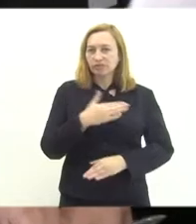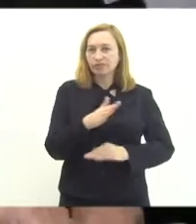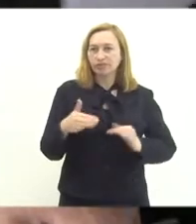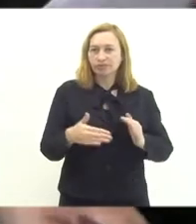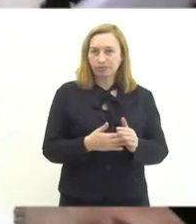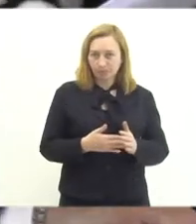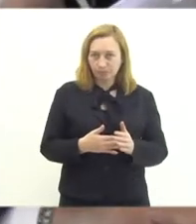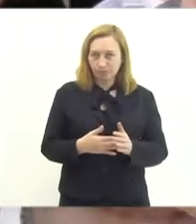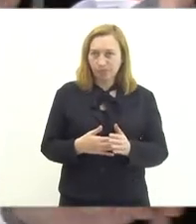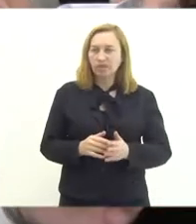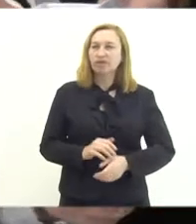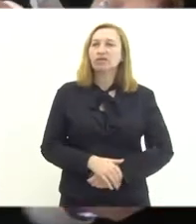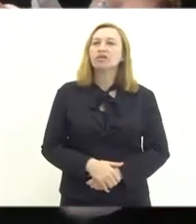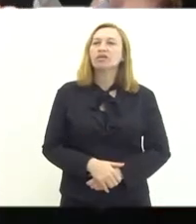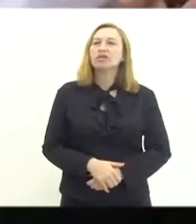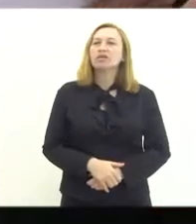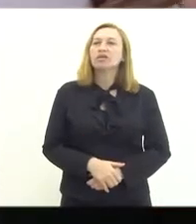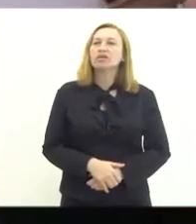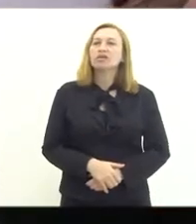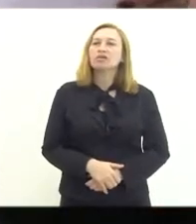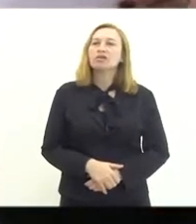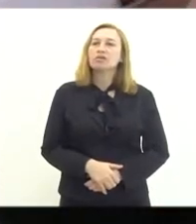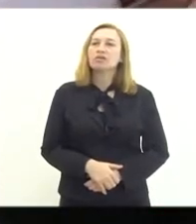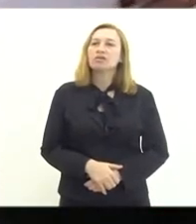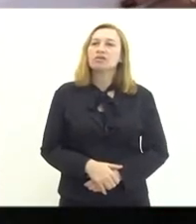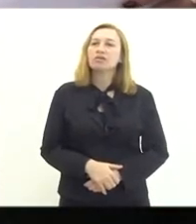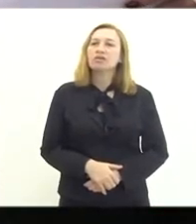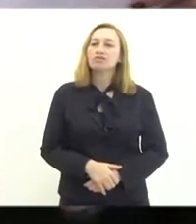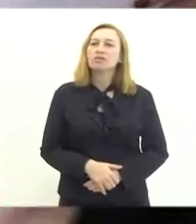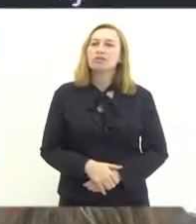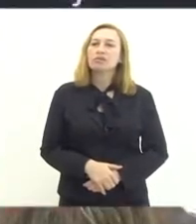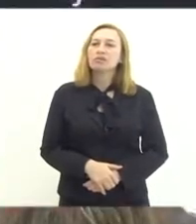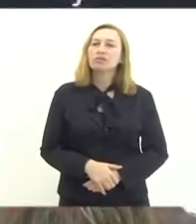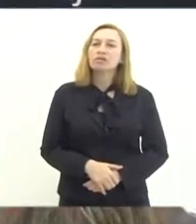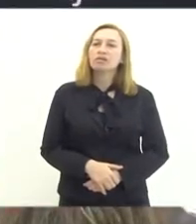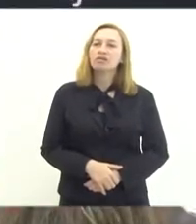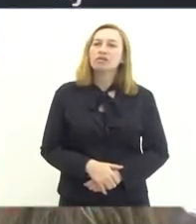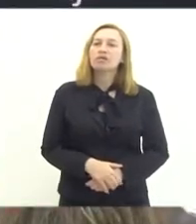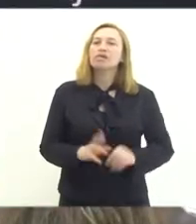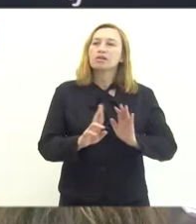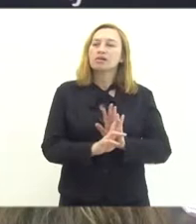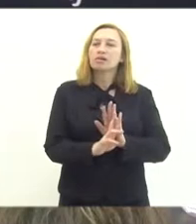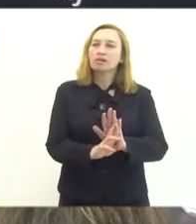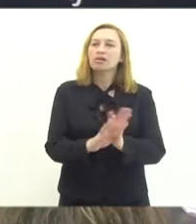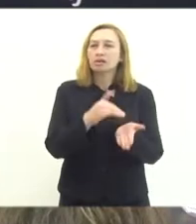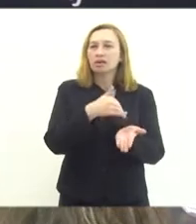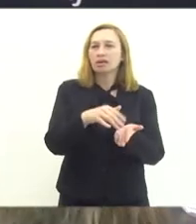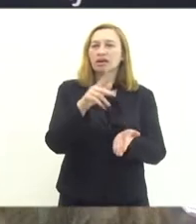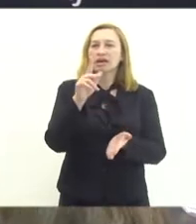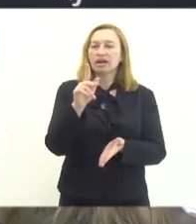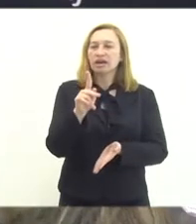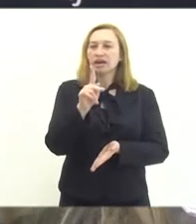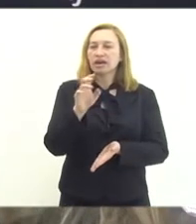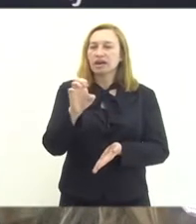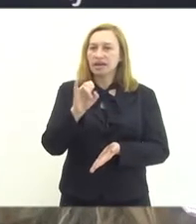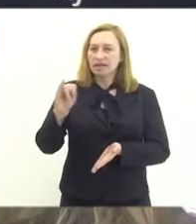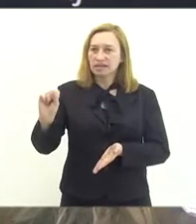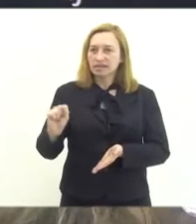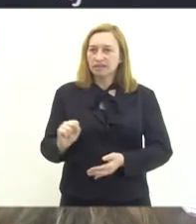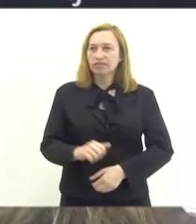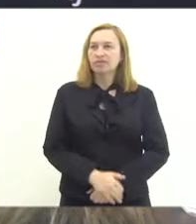e e as mulheres representando a secretaria senhora Késia